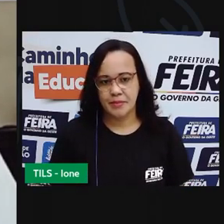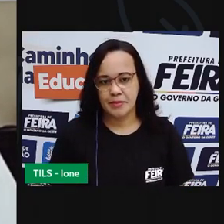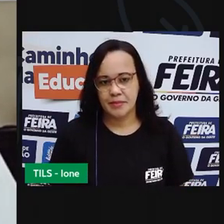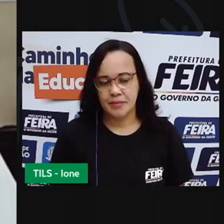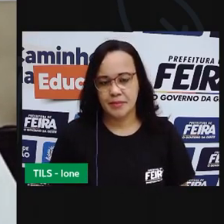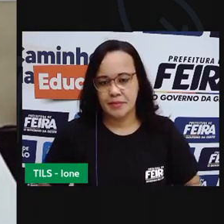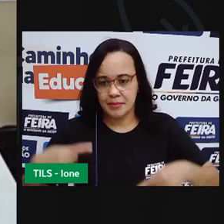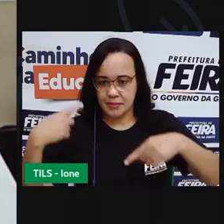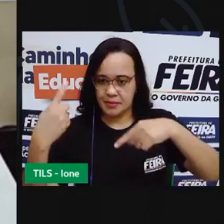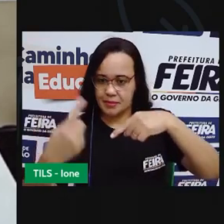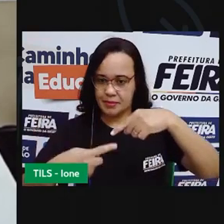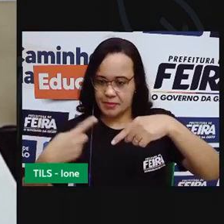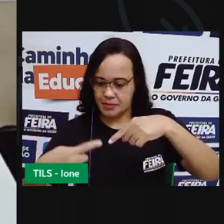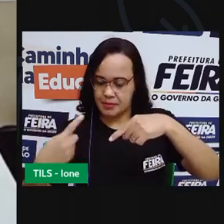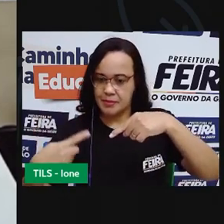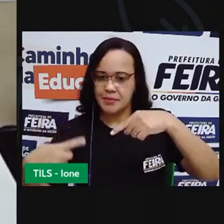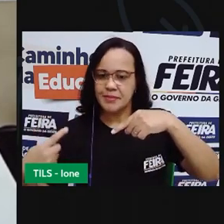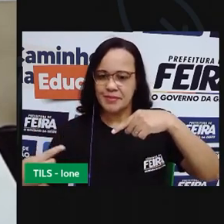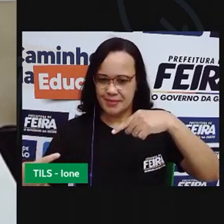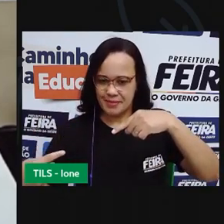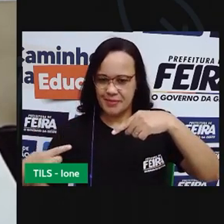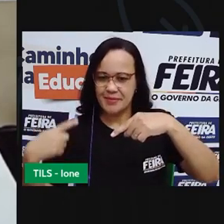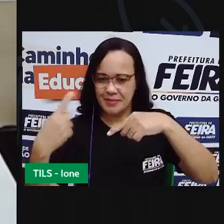um aramado em volta dele, tá vendo?